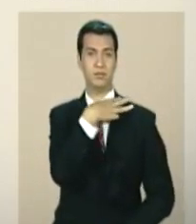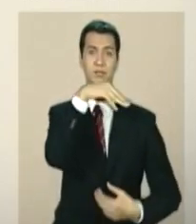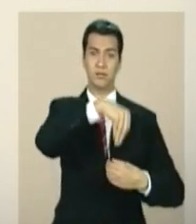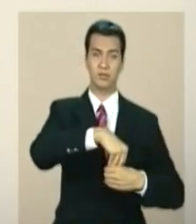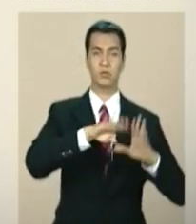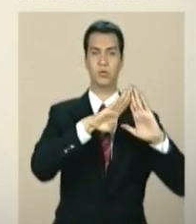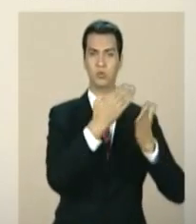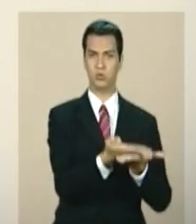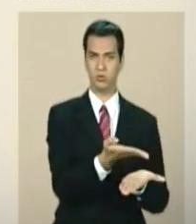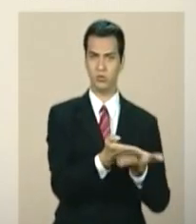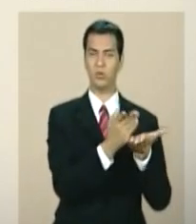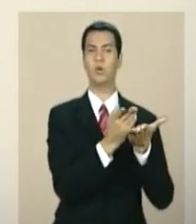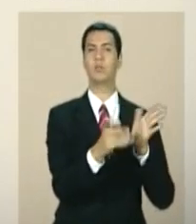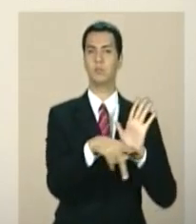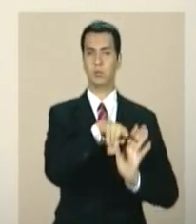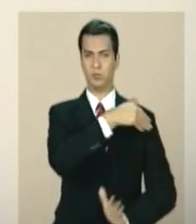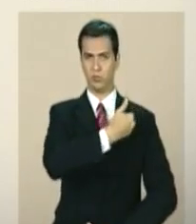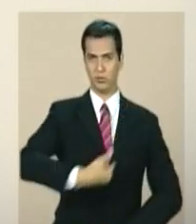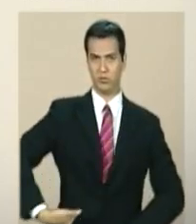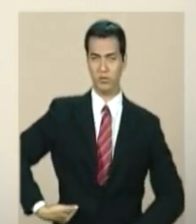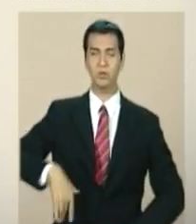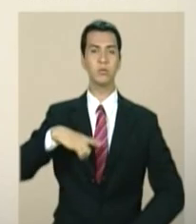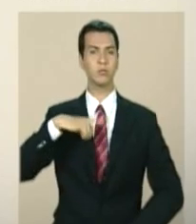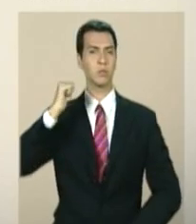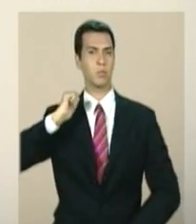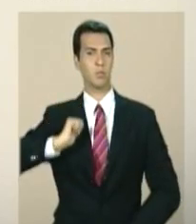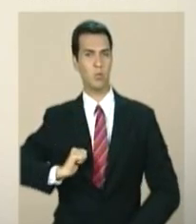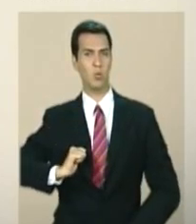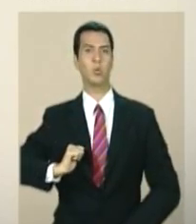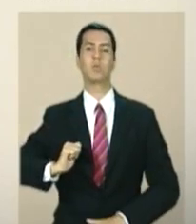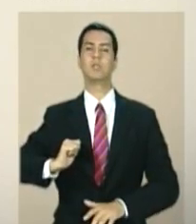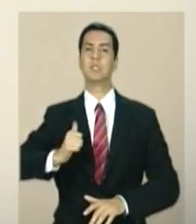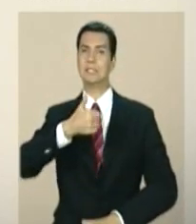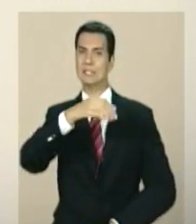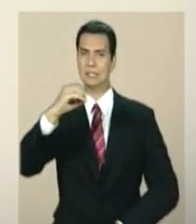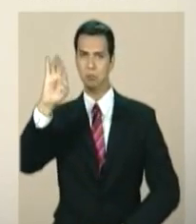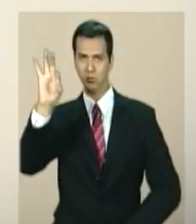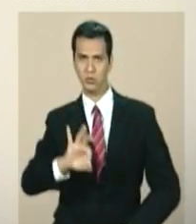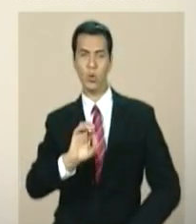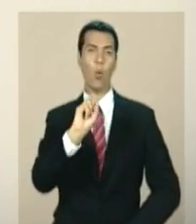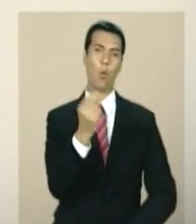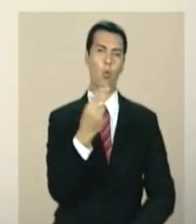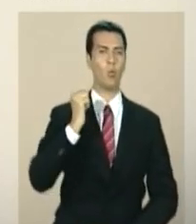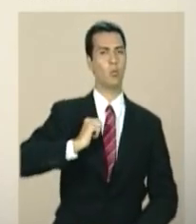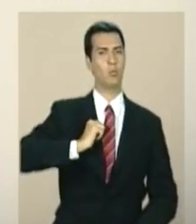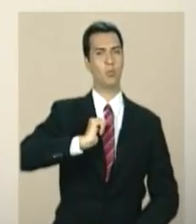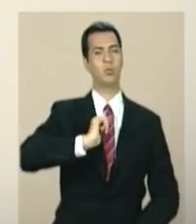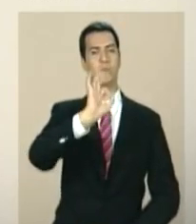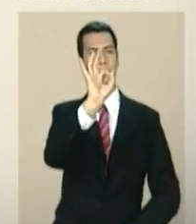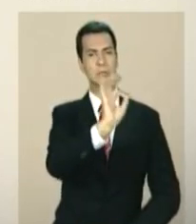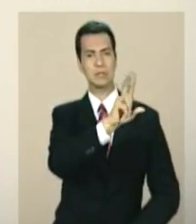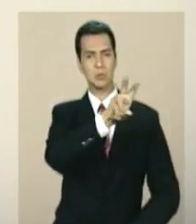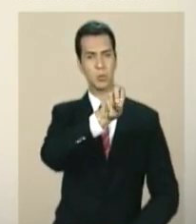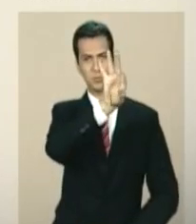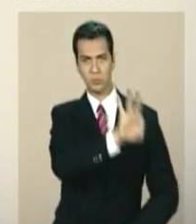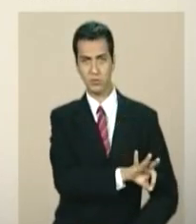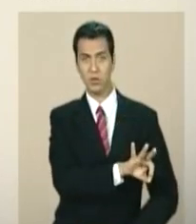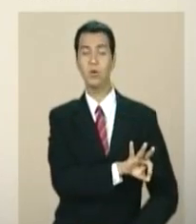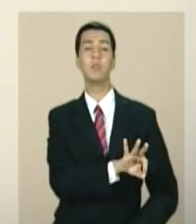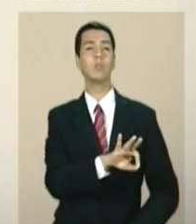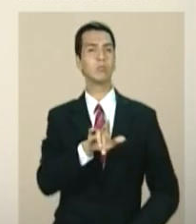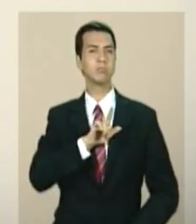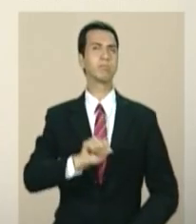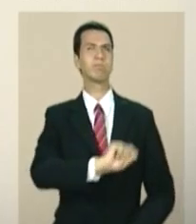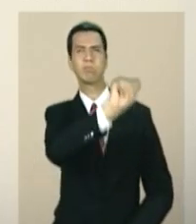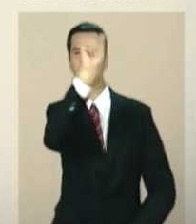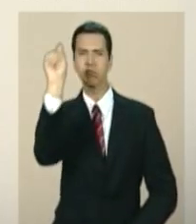são bolsas integrais ou parciais em 1321 instituições em todo o país isso significa